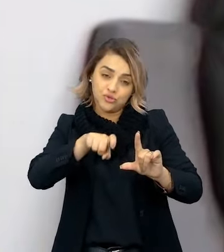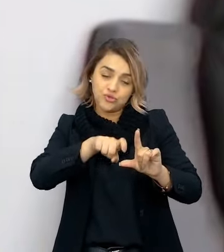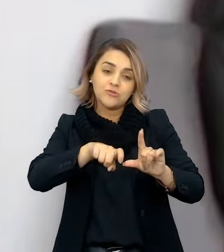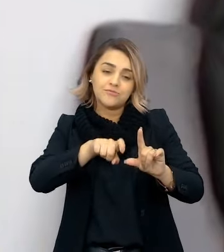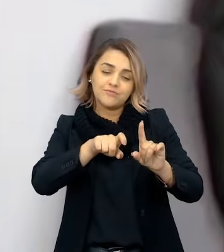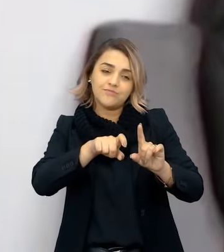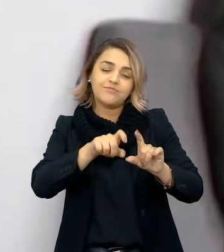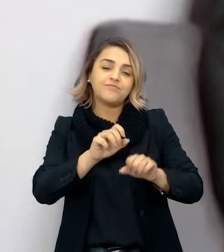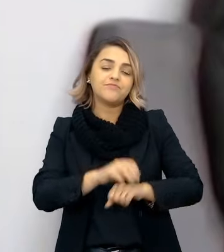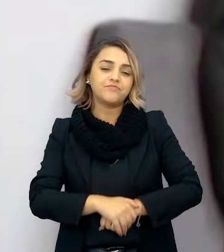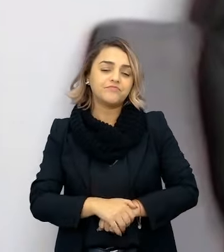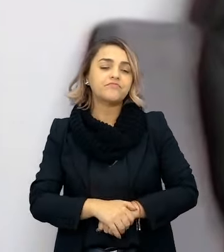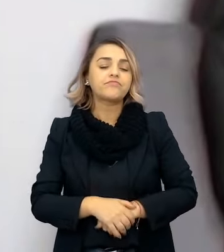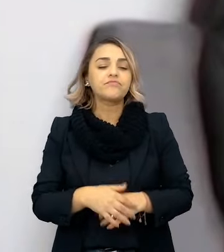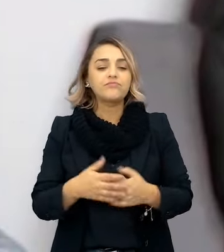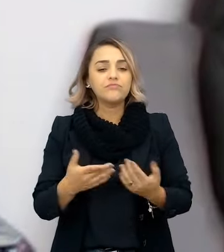assim